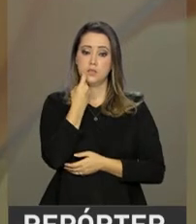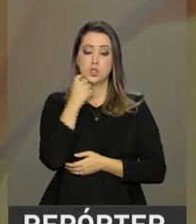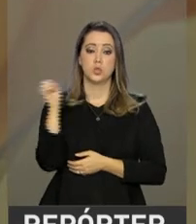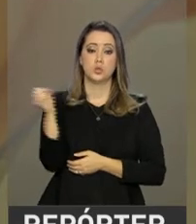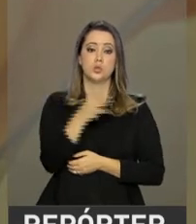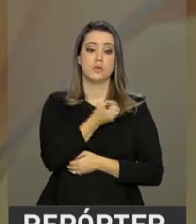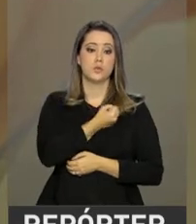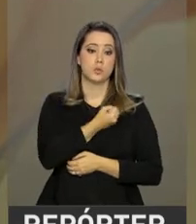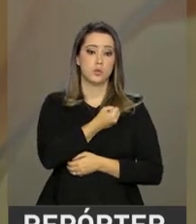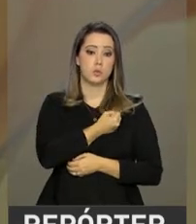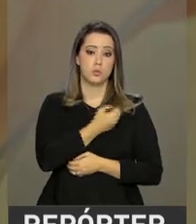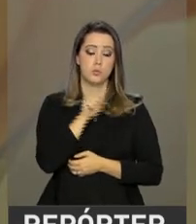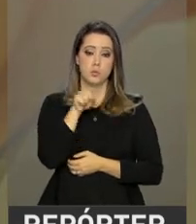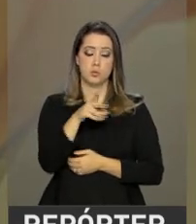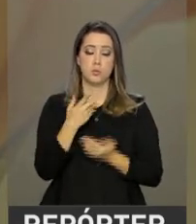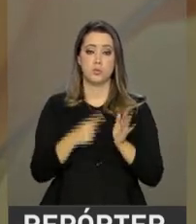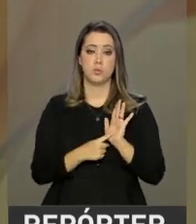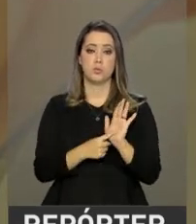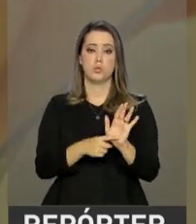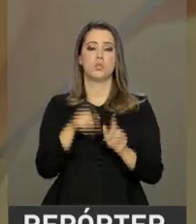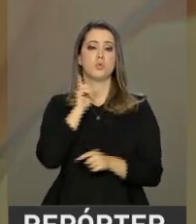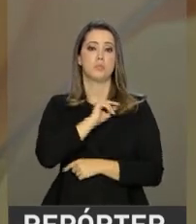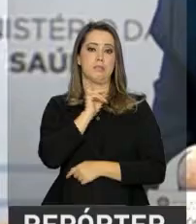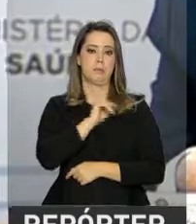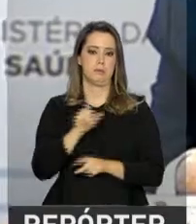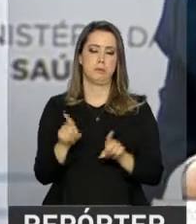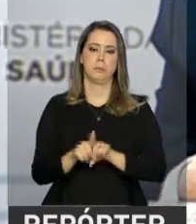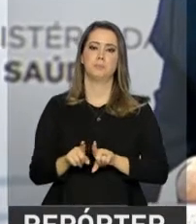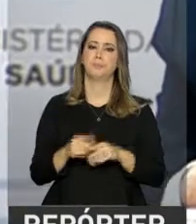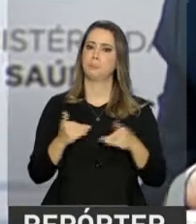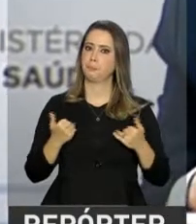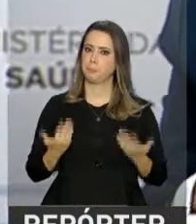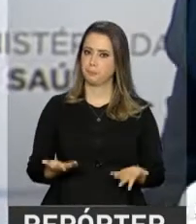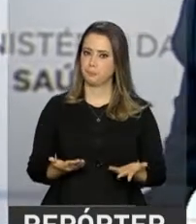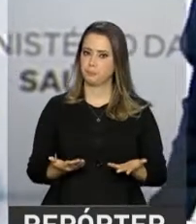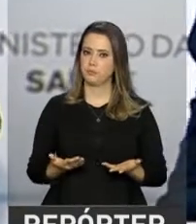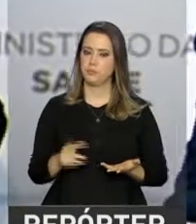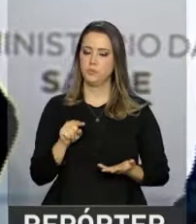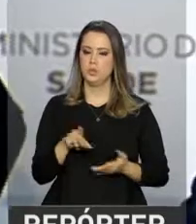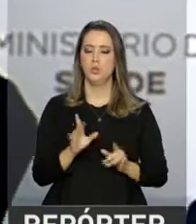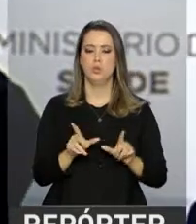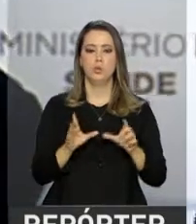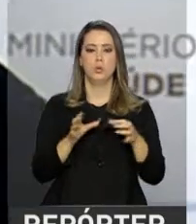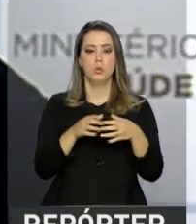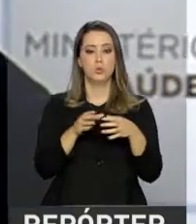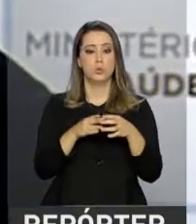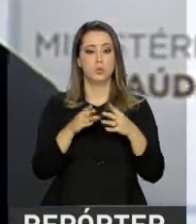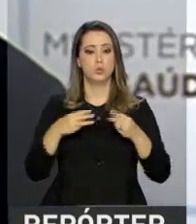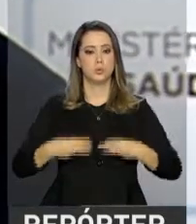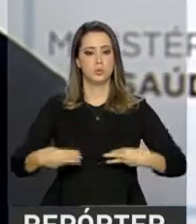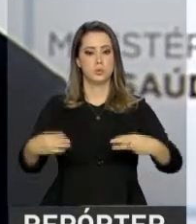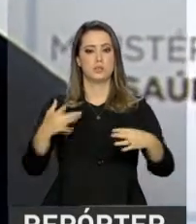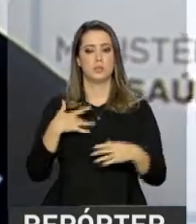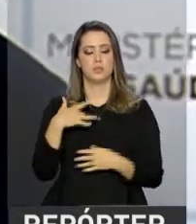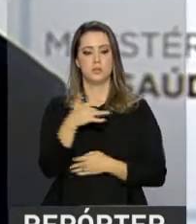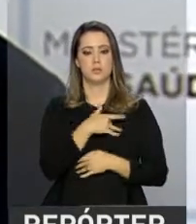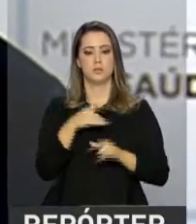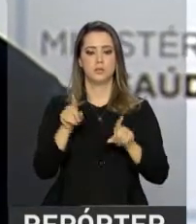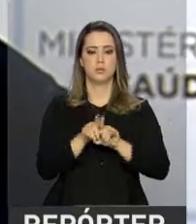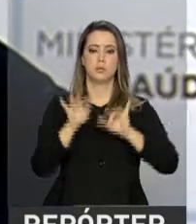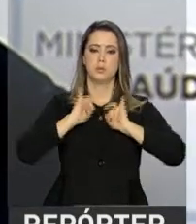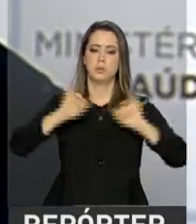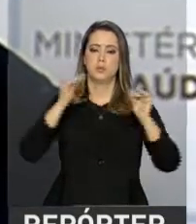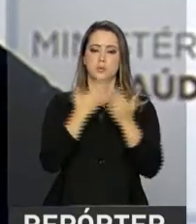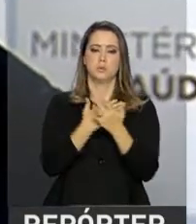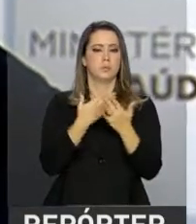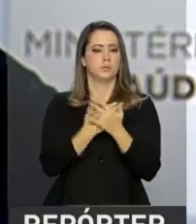nova atualização com os números de Minas Gerais. O Instituto Evandro Chagas, ligado ao Ministério da Saúde, também anunciou